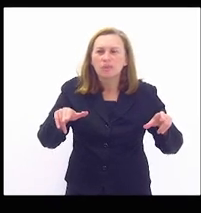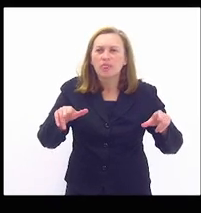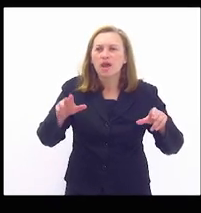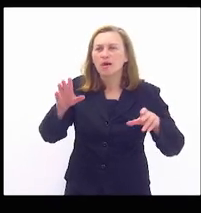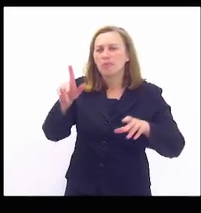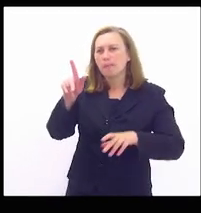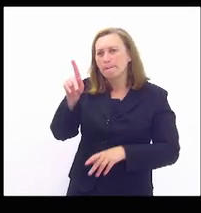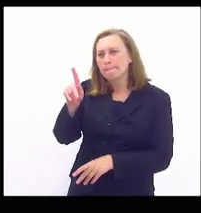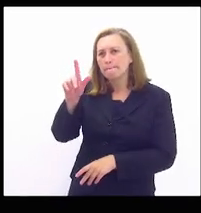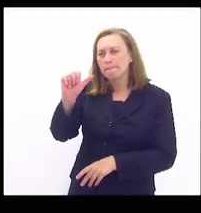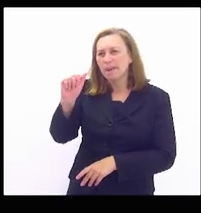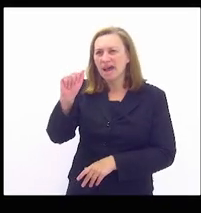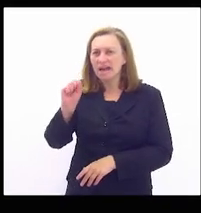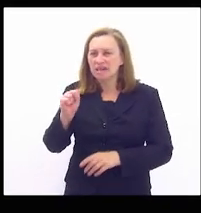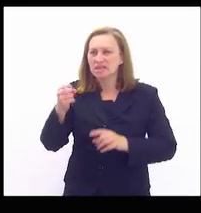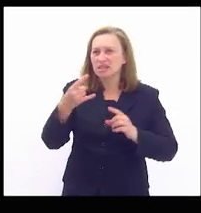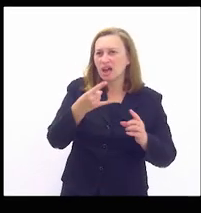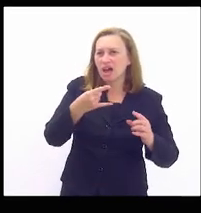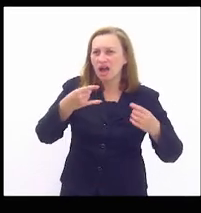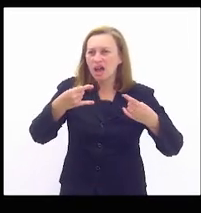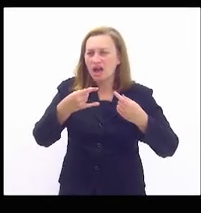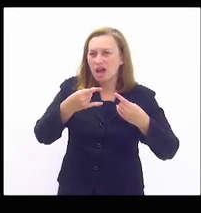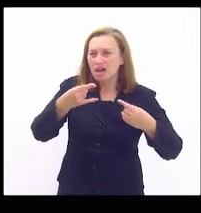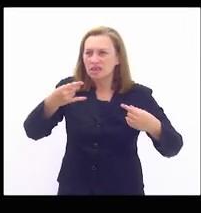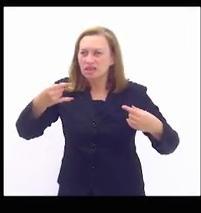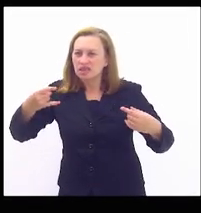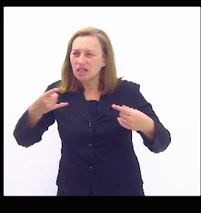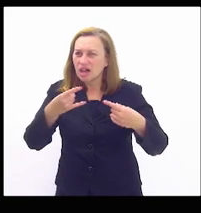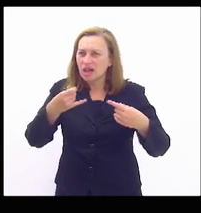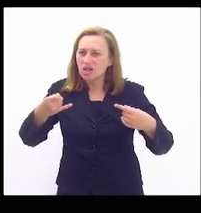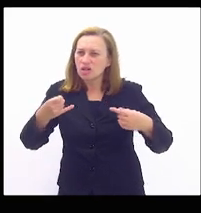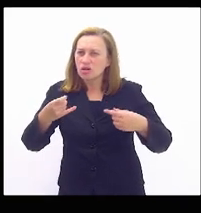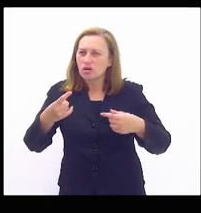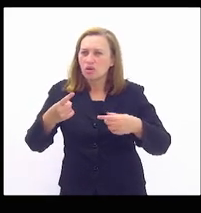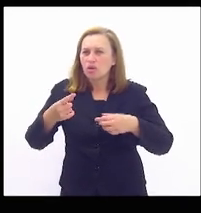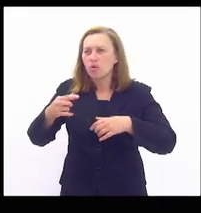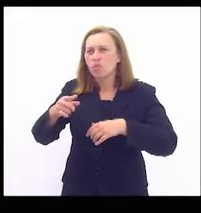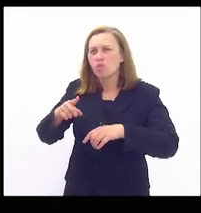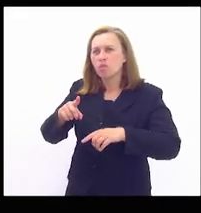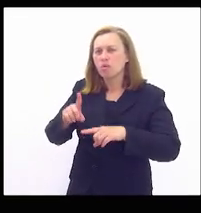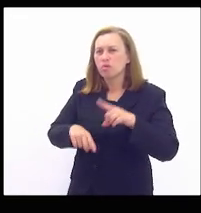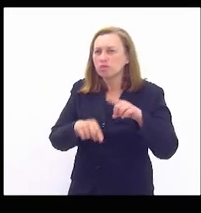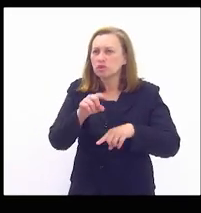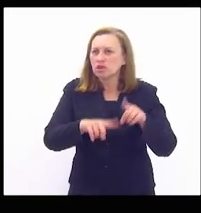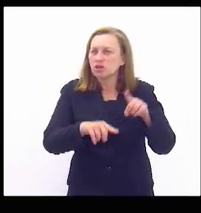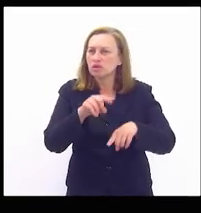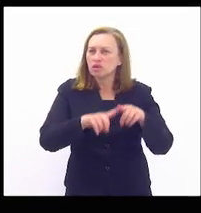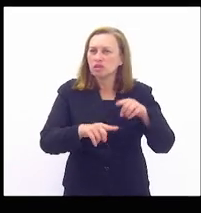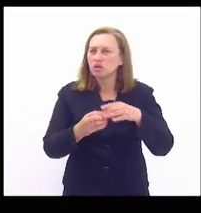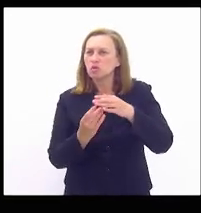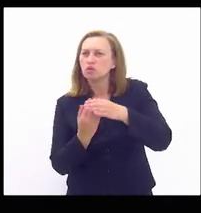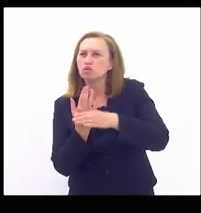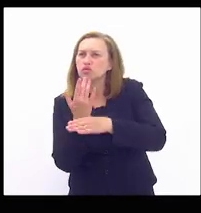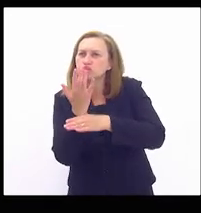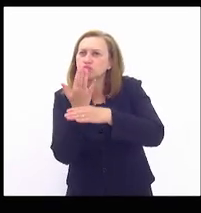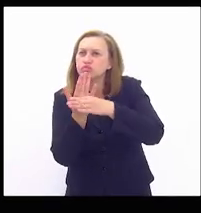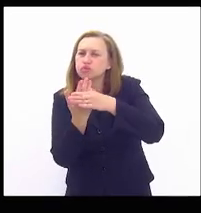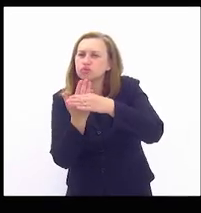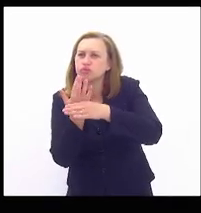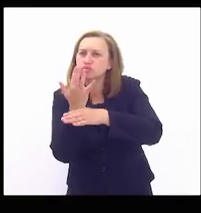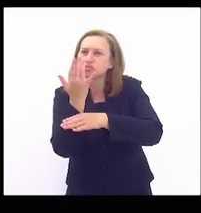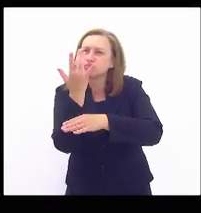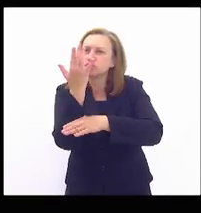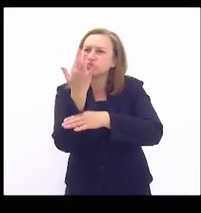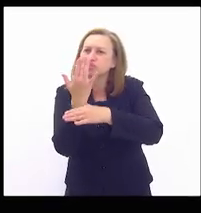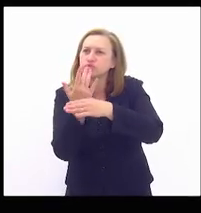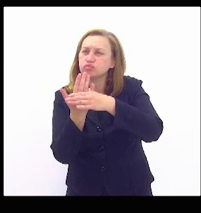elas atrai o material com pó que sai na chaminé e eles são recolhidos na